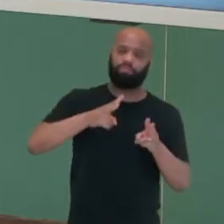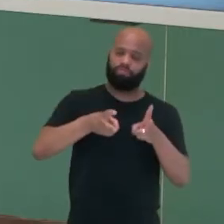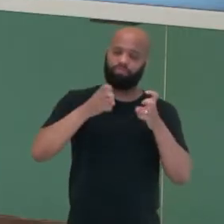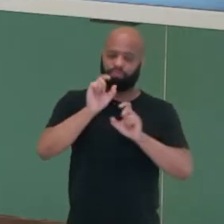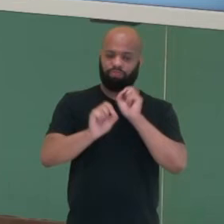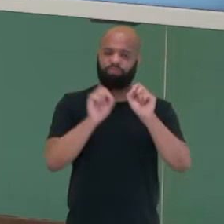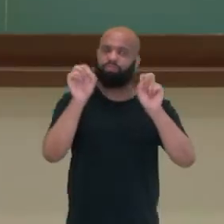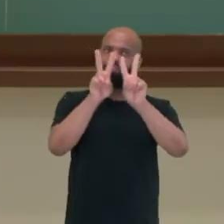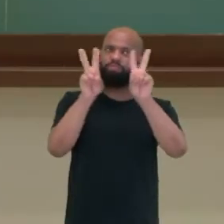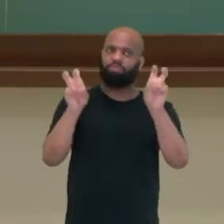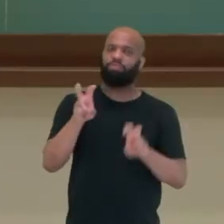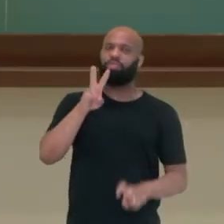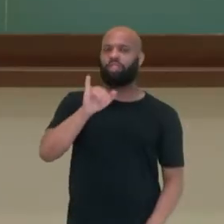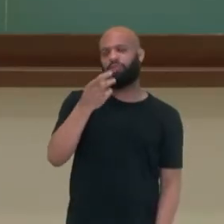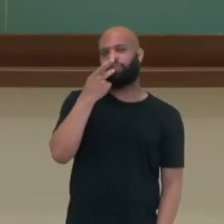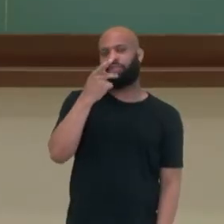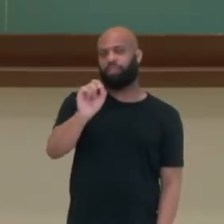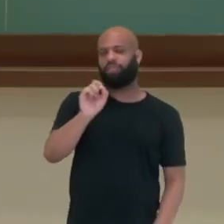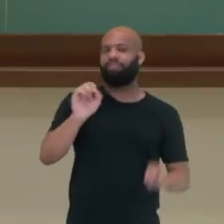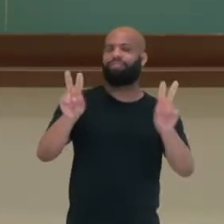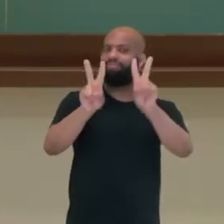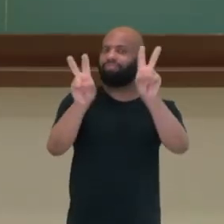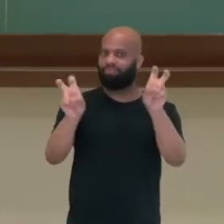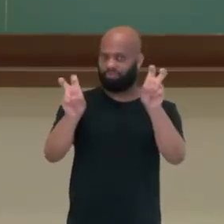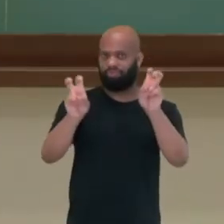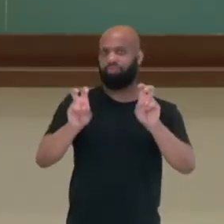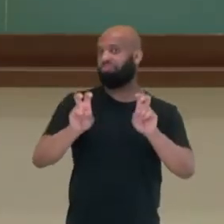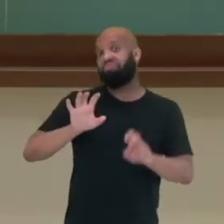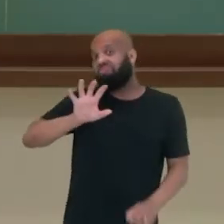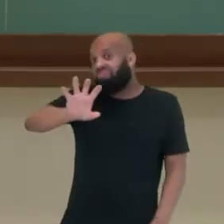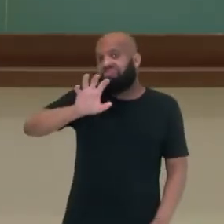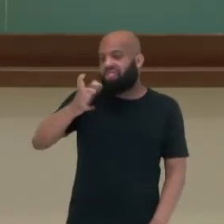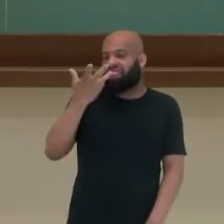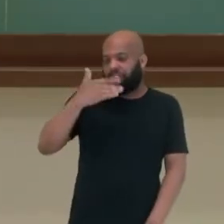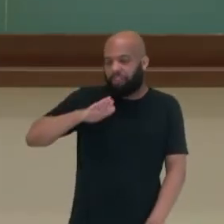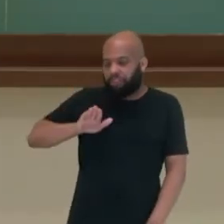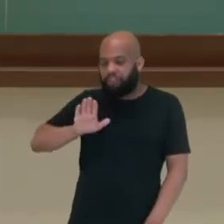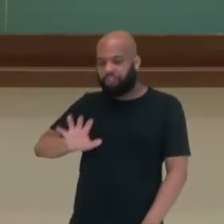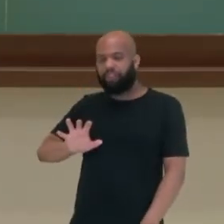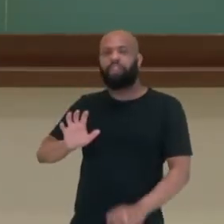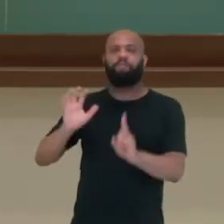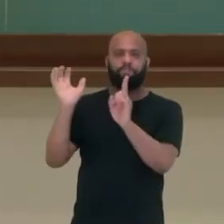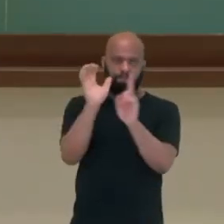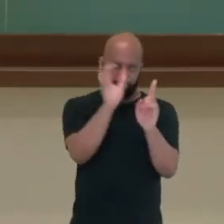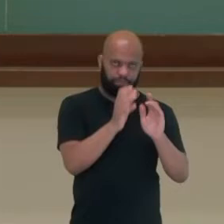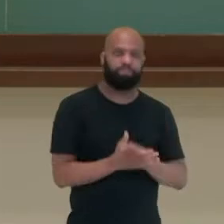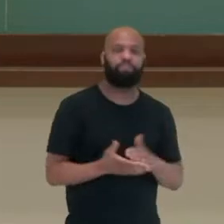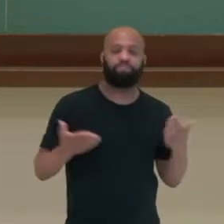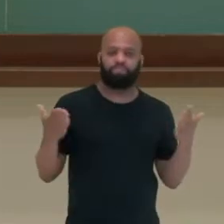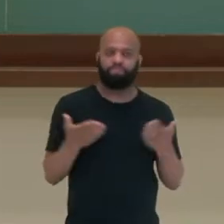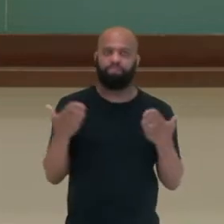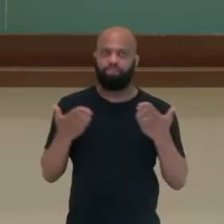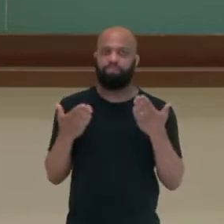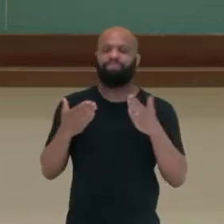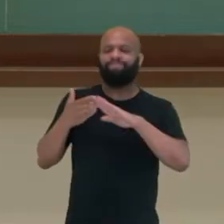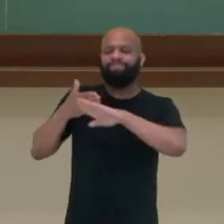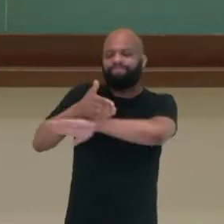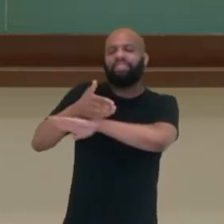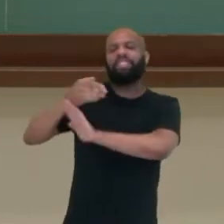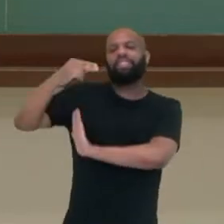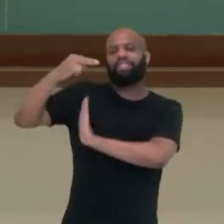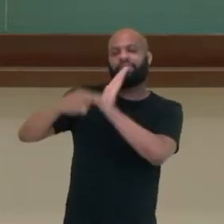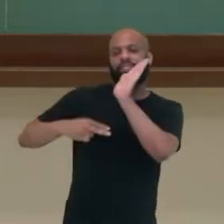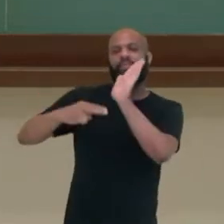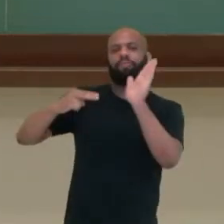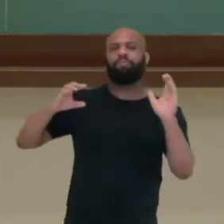a temática vai versar sobre isso. Vamos dar continuidade? Então, vamos entrar efetivamente na leitura